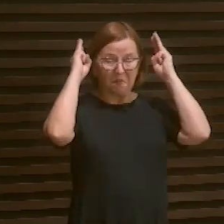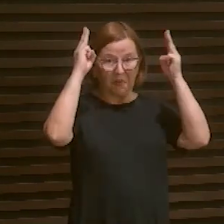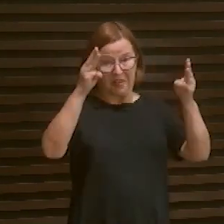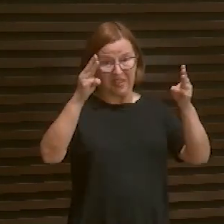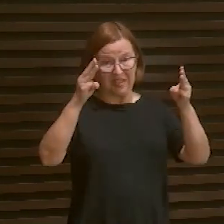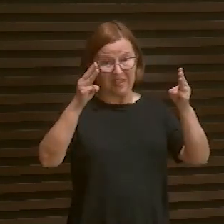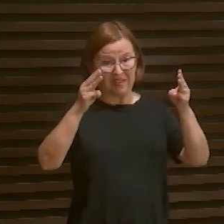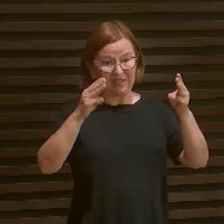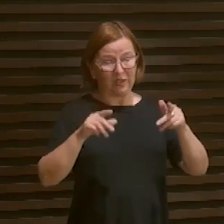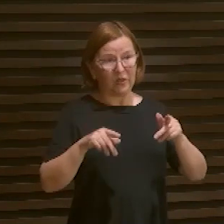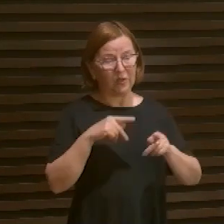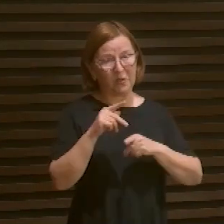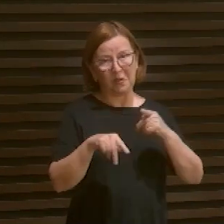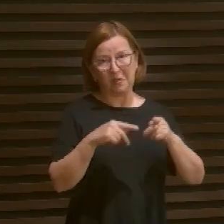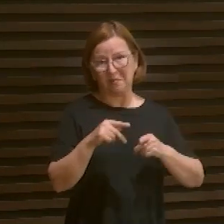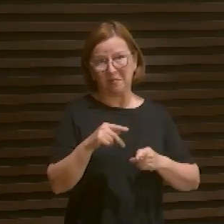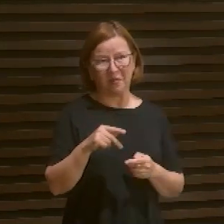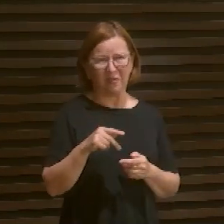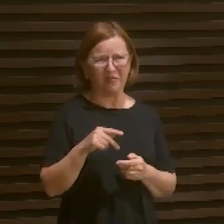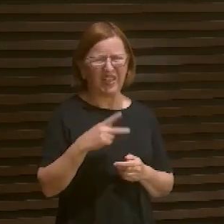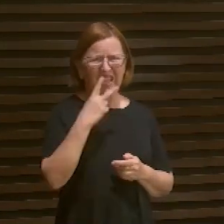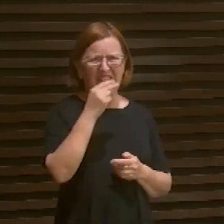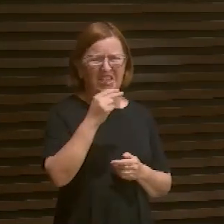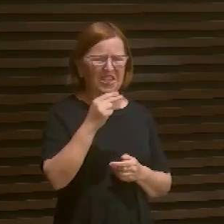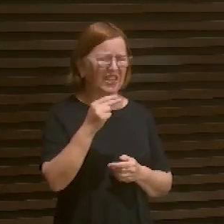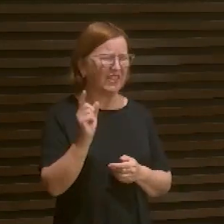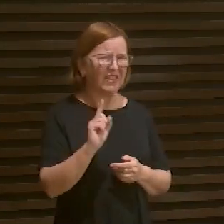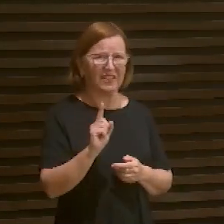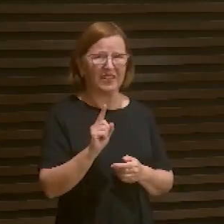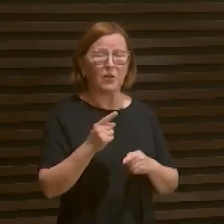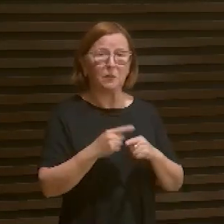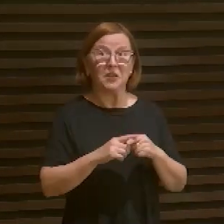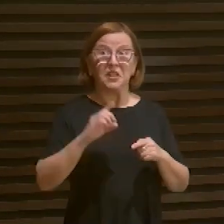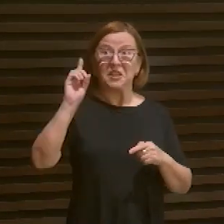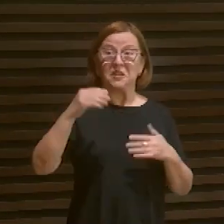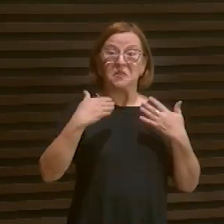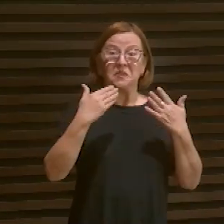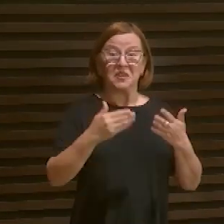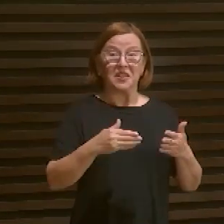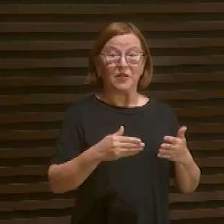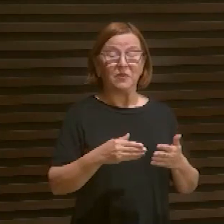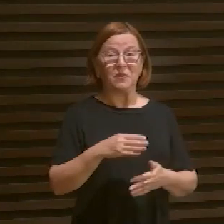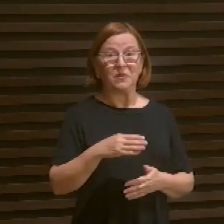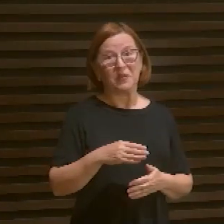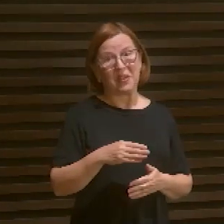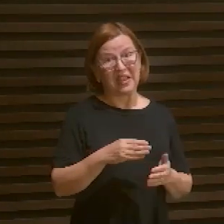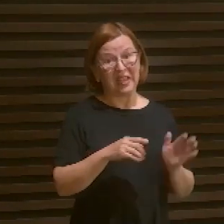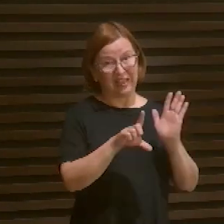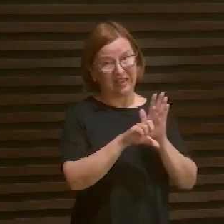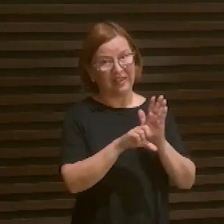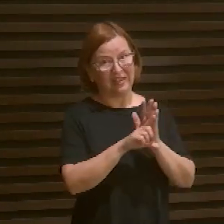salvação, nos deu o conhecimento da lei. Foi Moisés, através de Moisés.